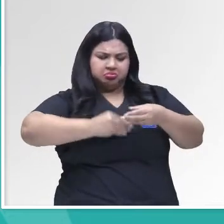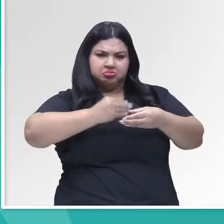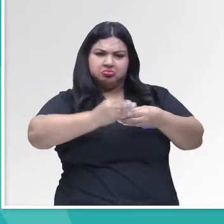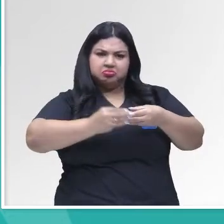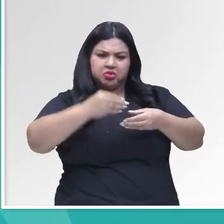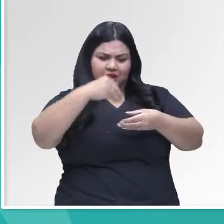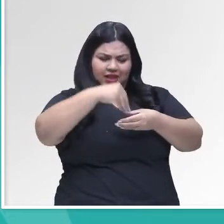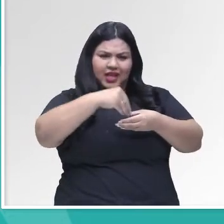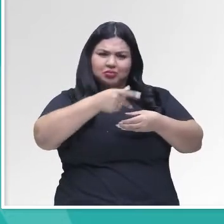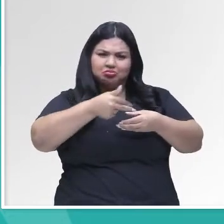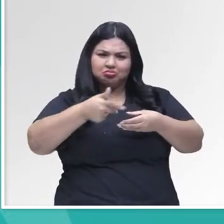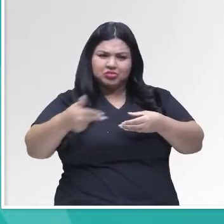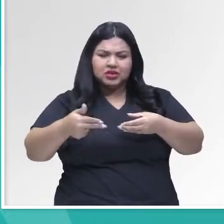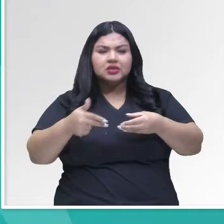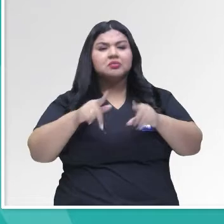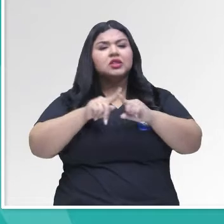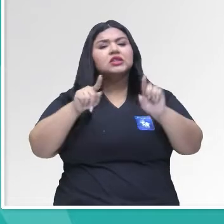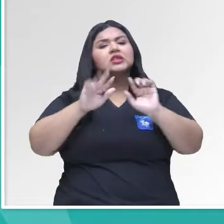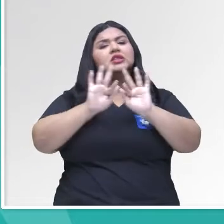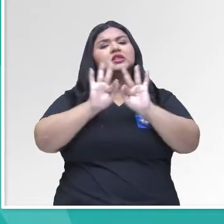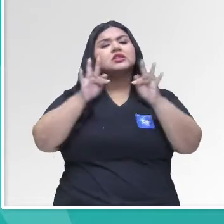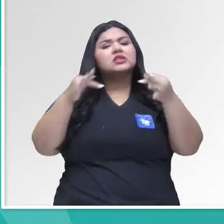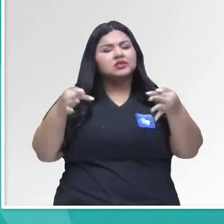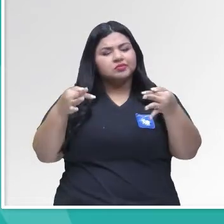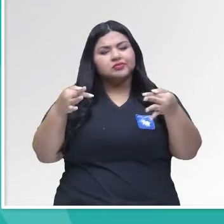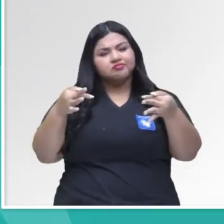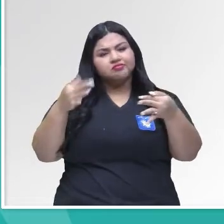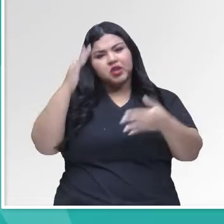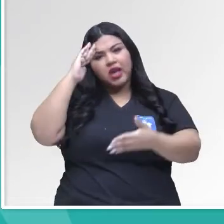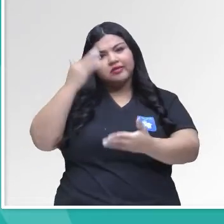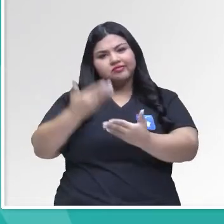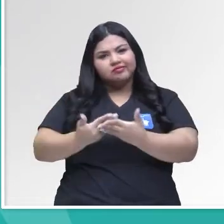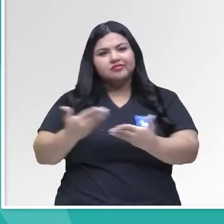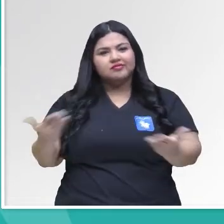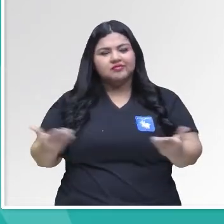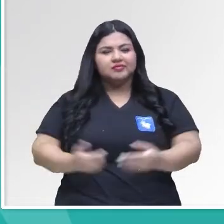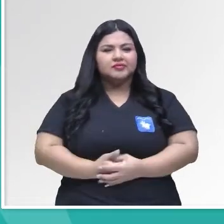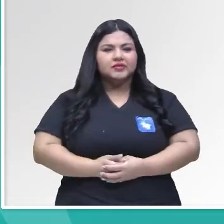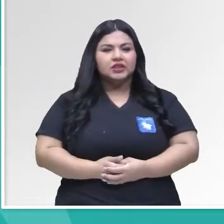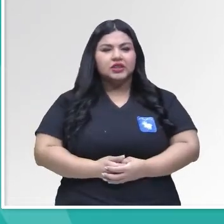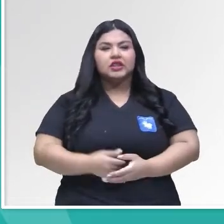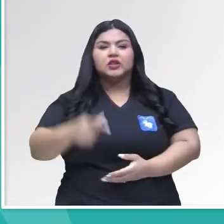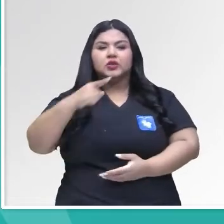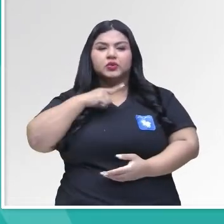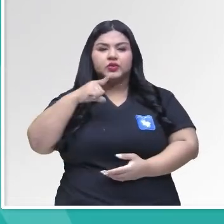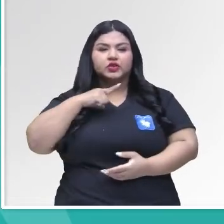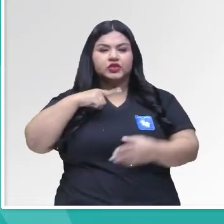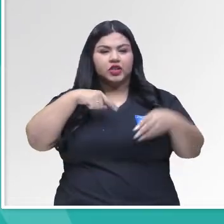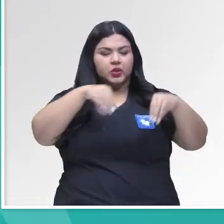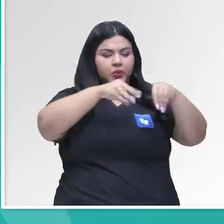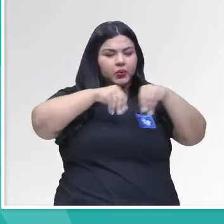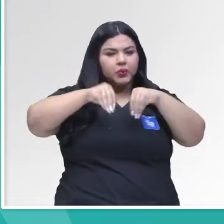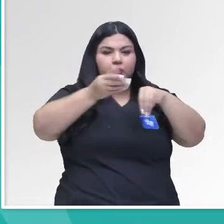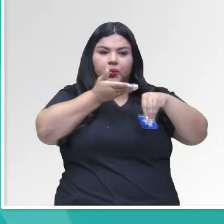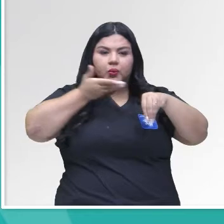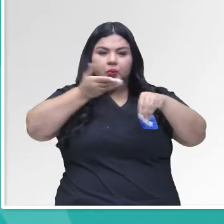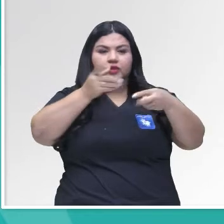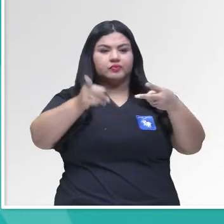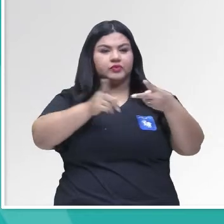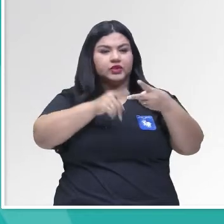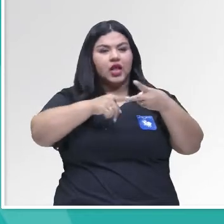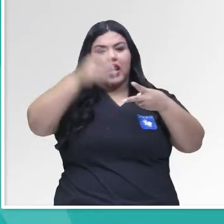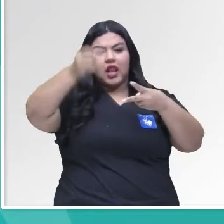aí nós temos uma simples, creio eu, olha. Nós temos farinha de trigo, nós temos o